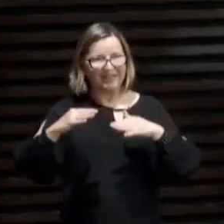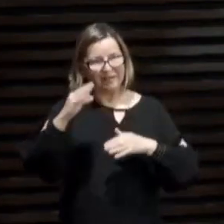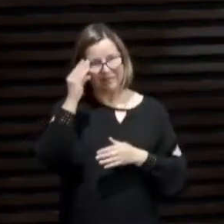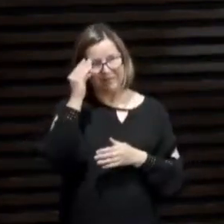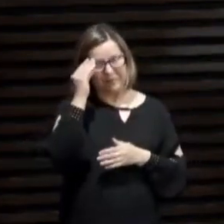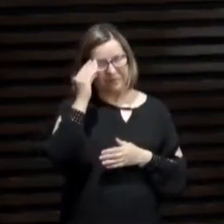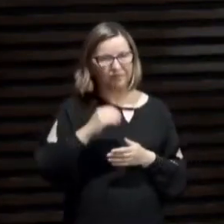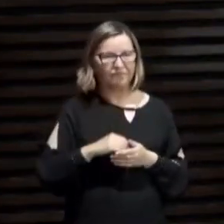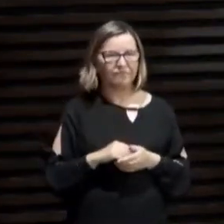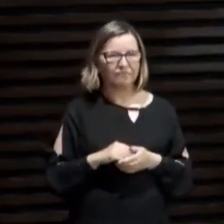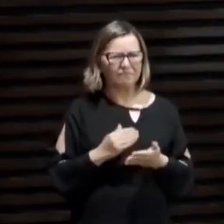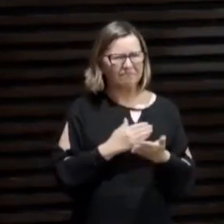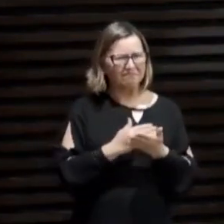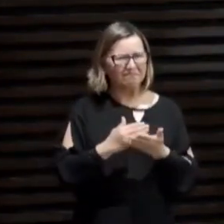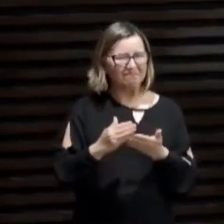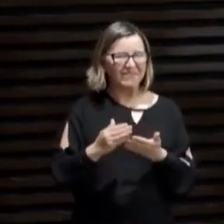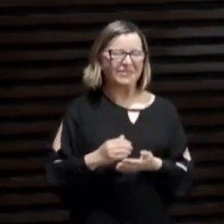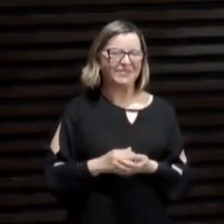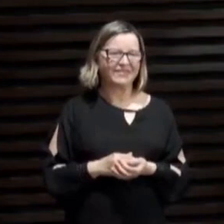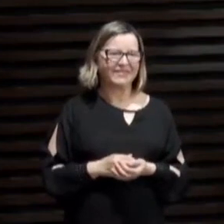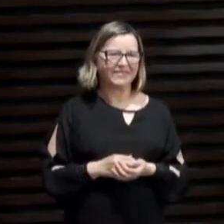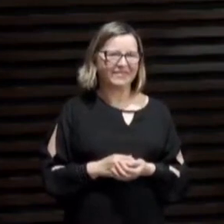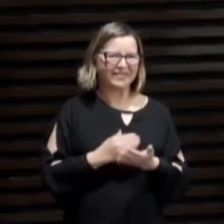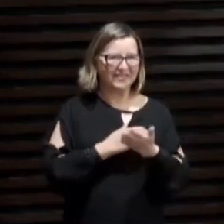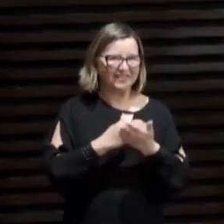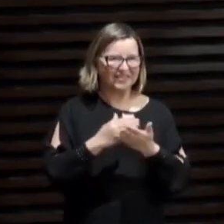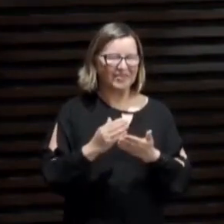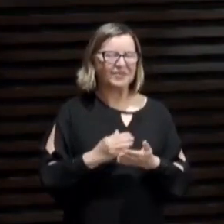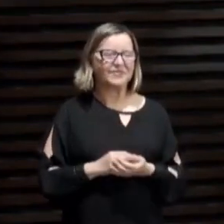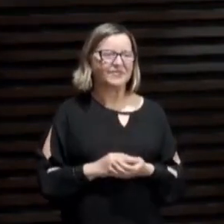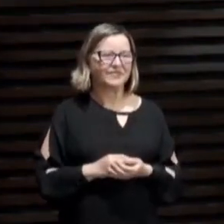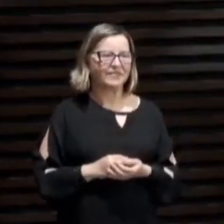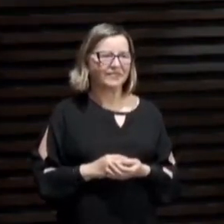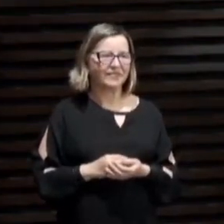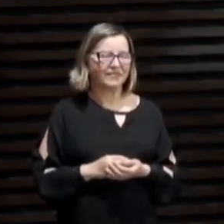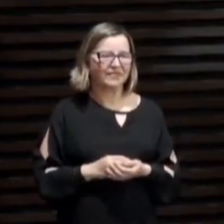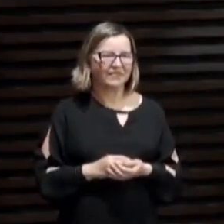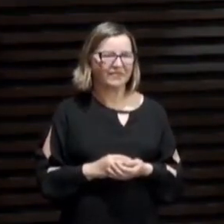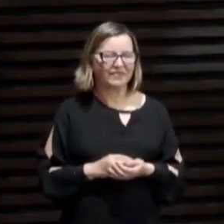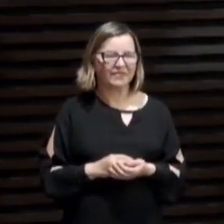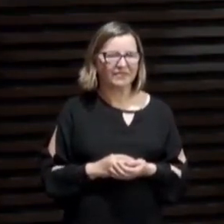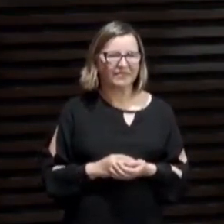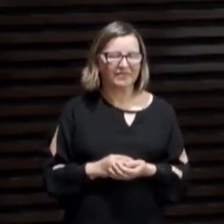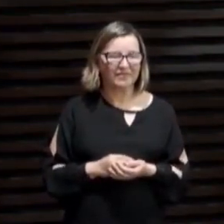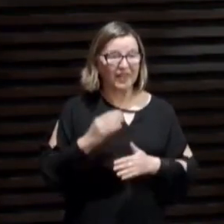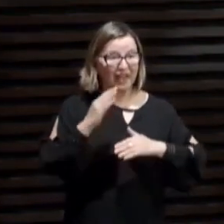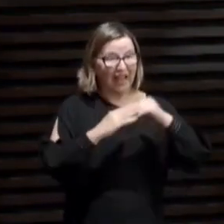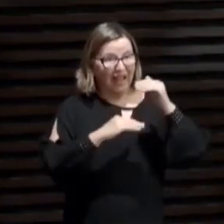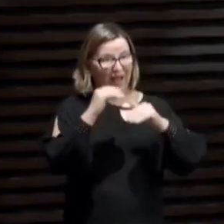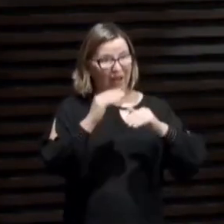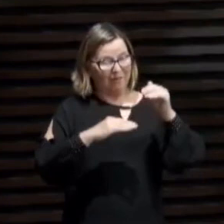águas, desde o início. Desde o início. O grande papel que ele desempenha, repetidas